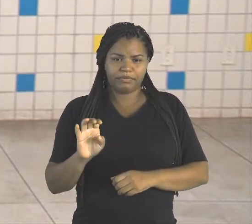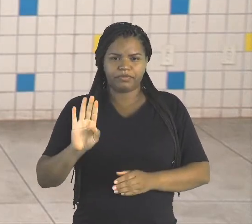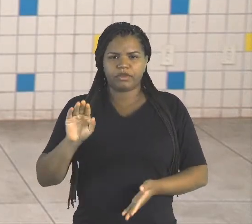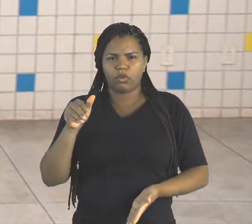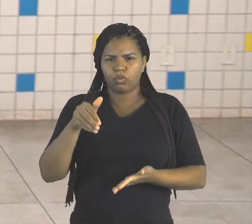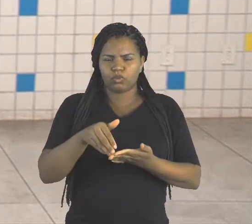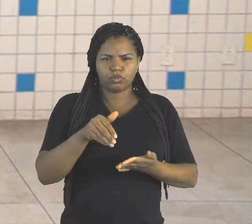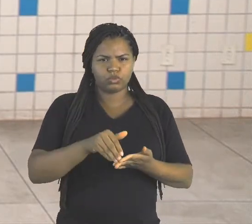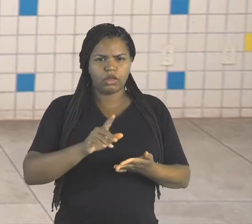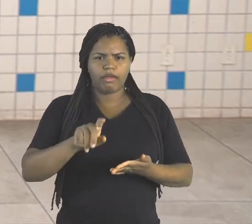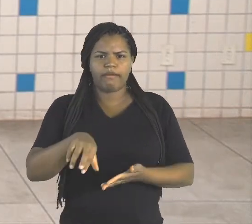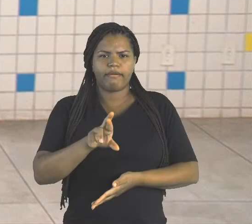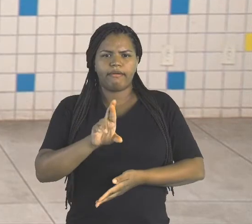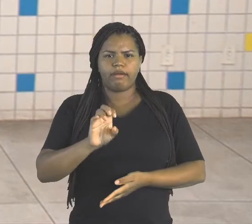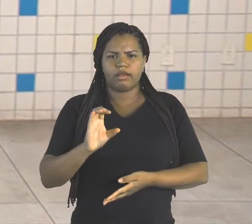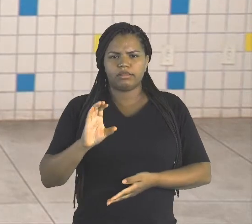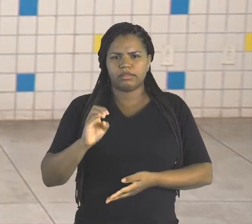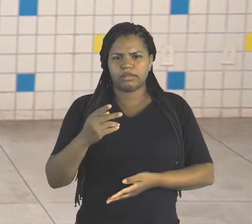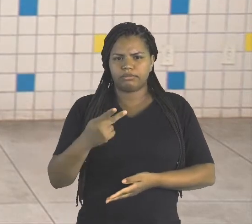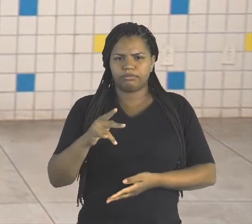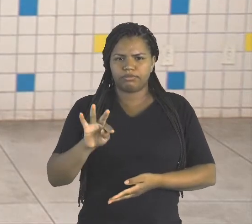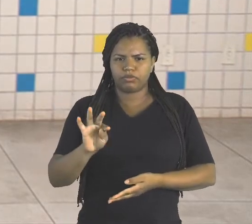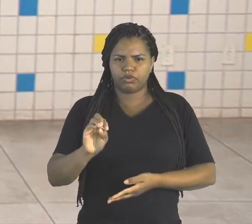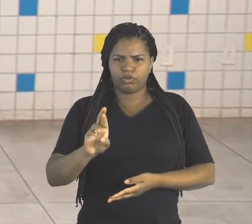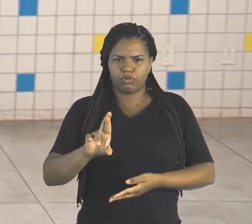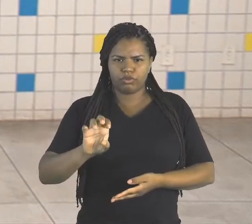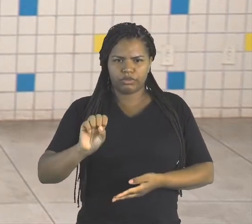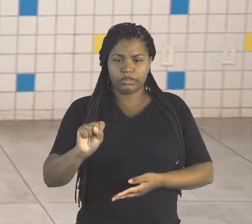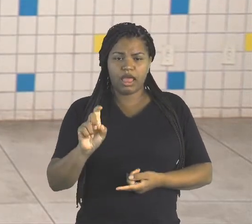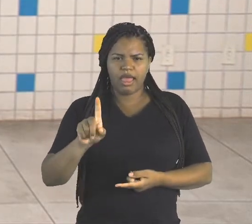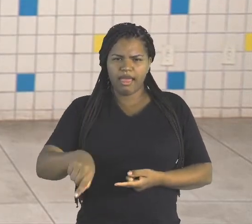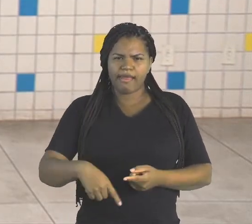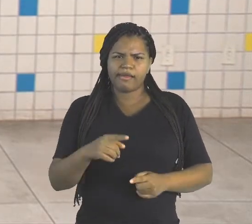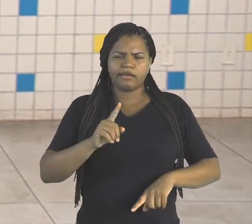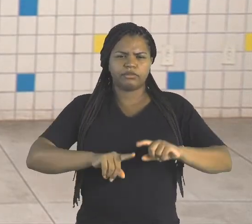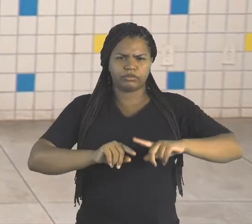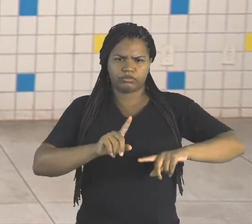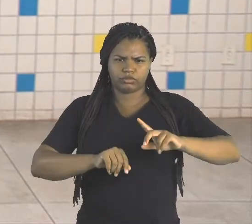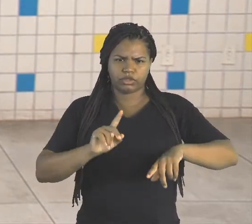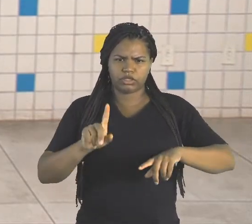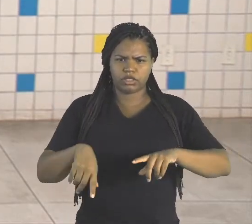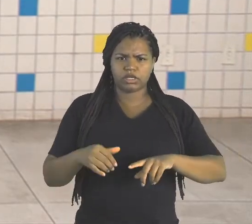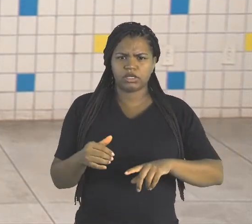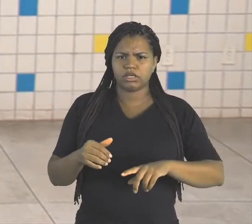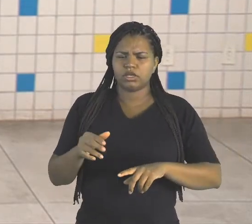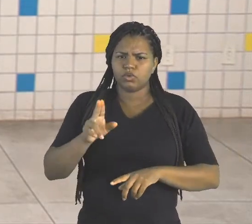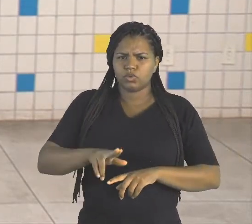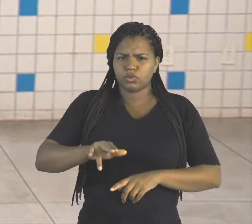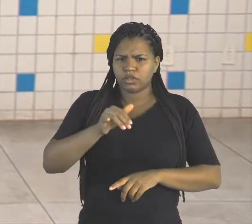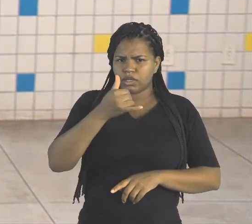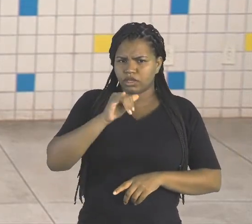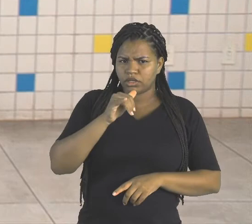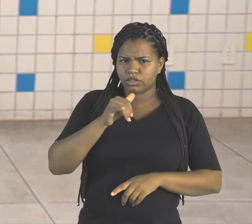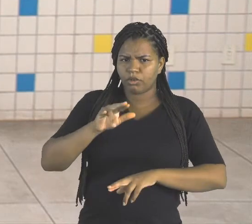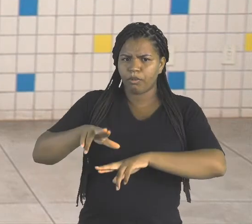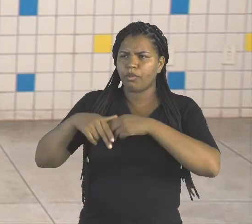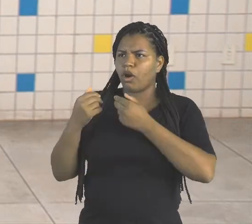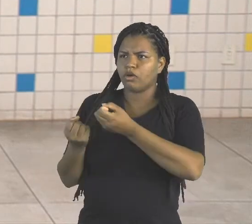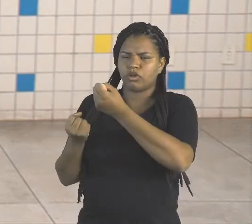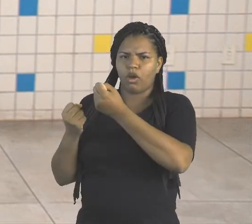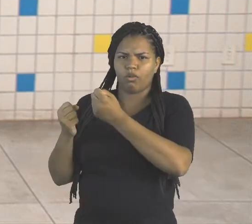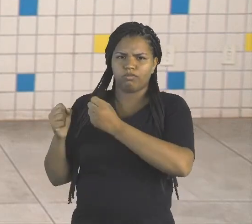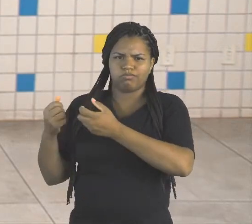é os receptores. Os receptores são dispositivos que se valem da energia fornecida pelo gerador em